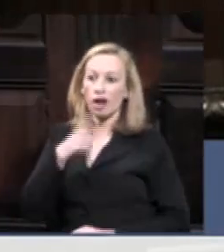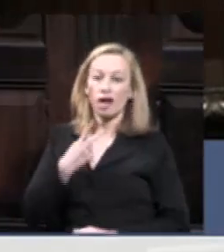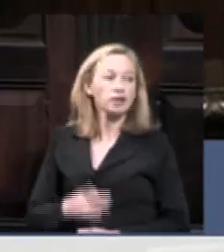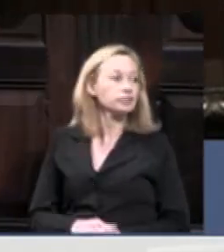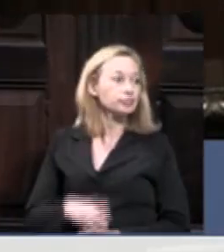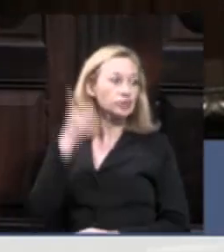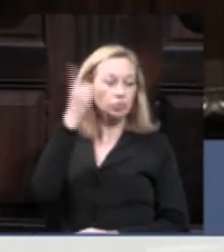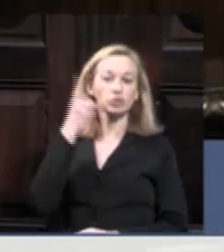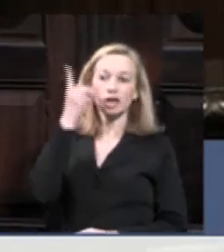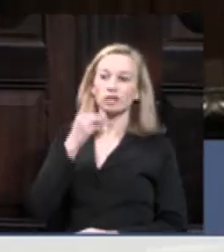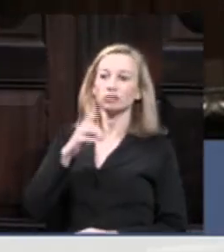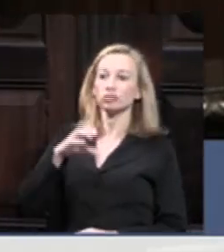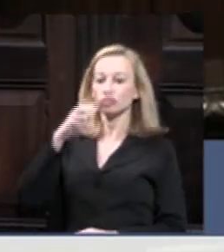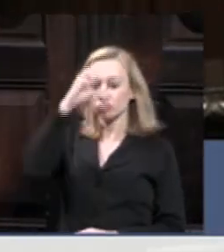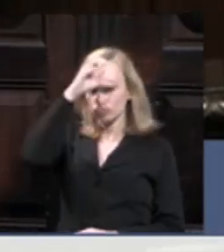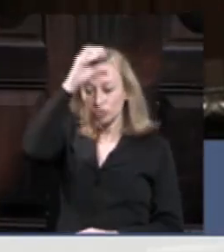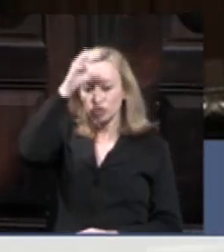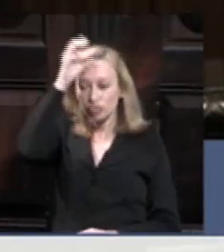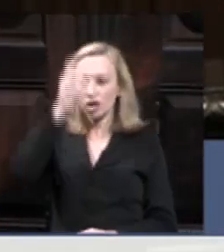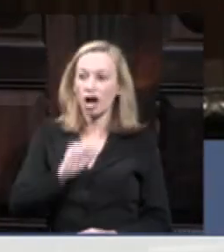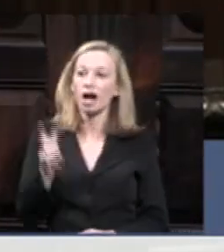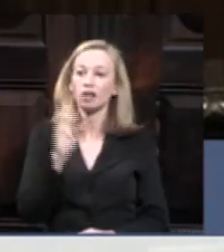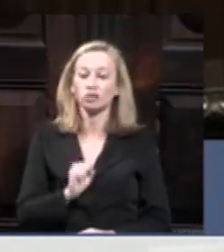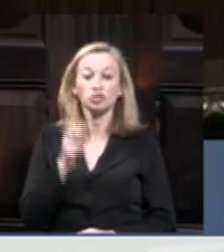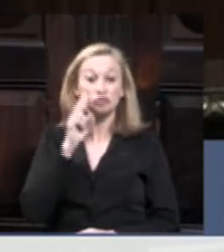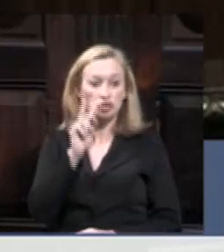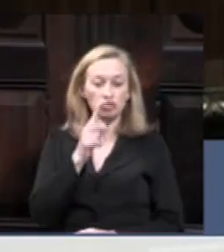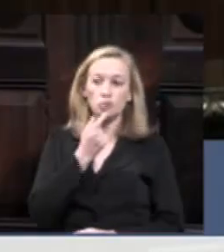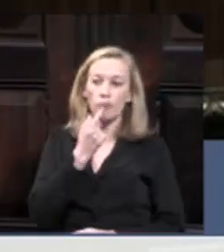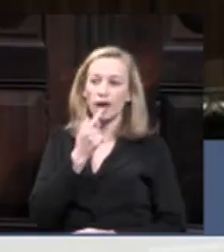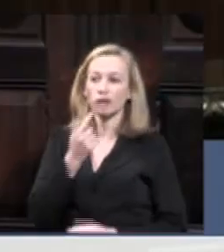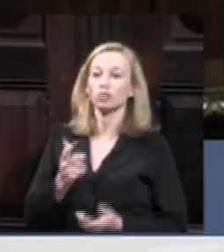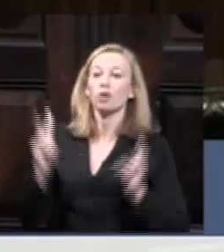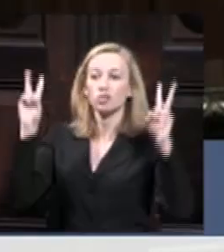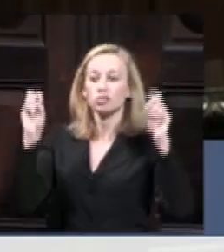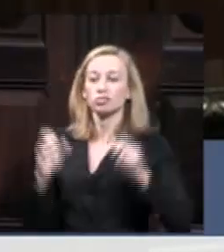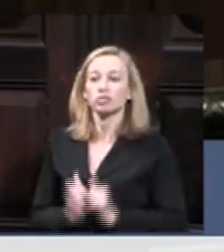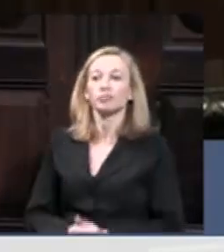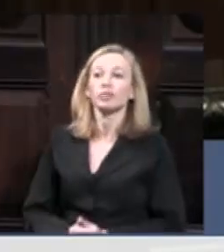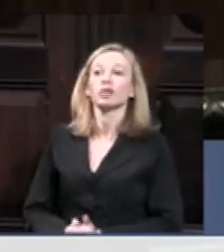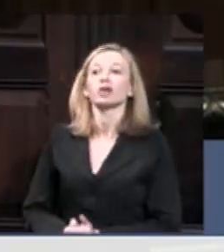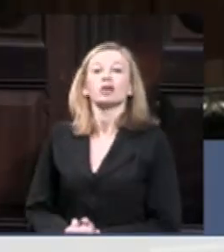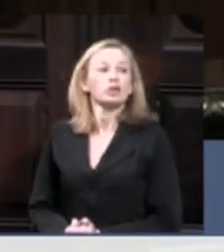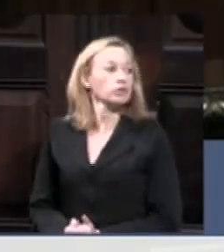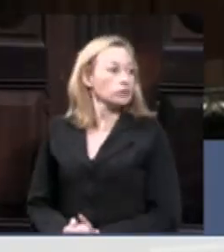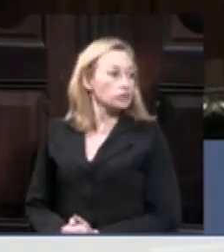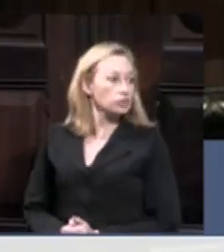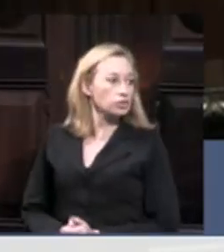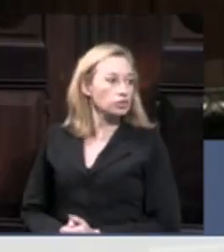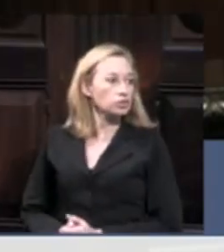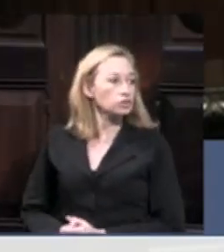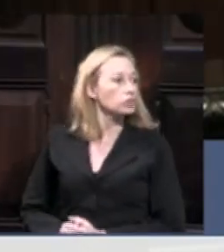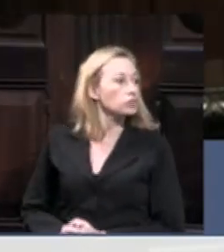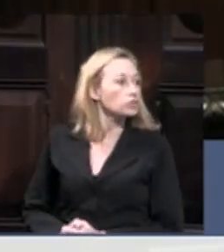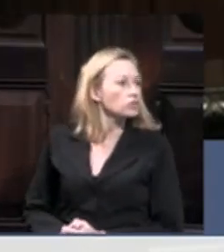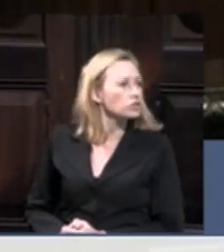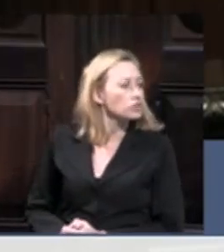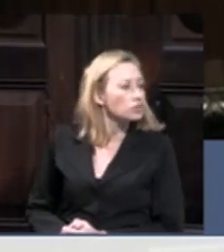acompanhou muito de perto essa questão. Me refiro aos